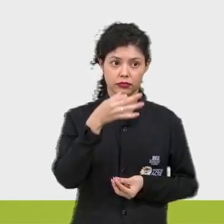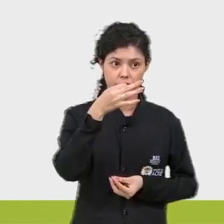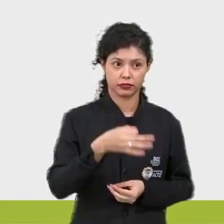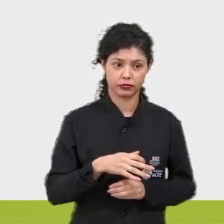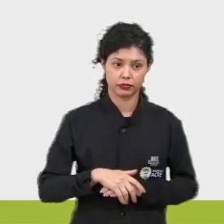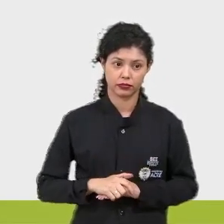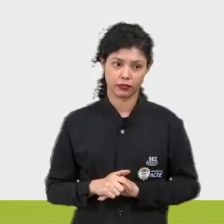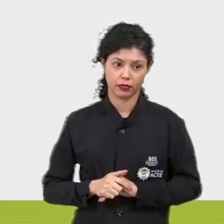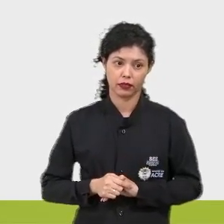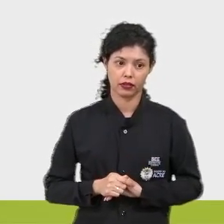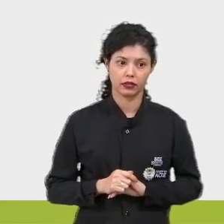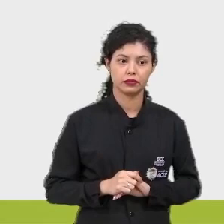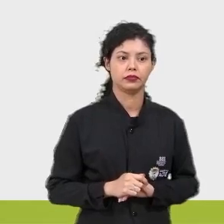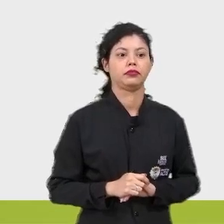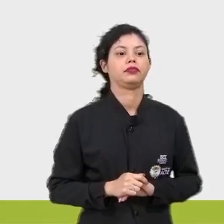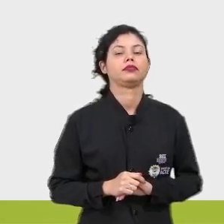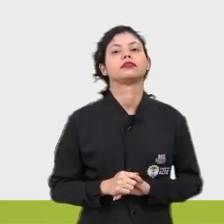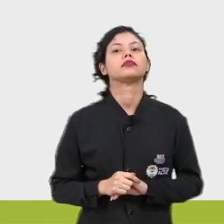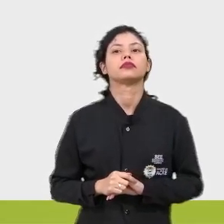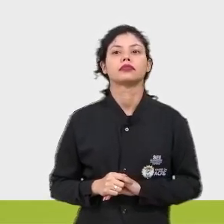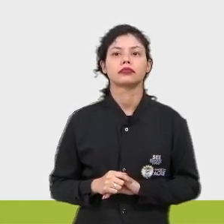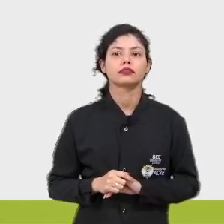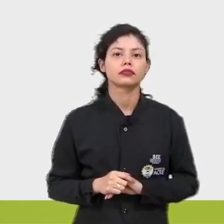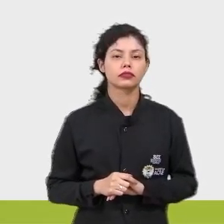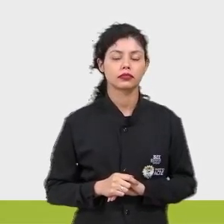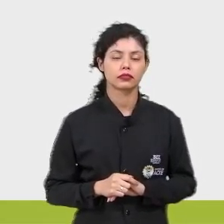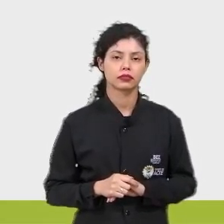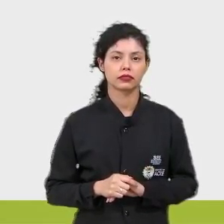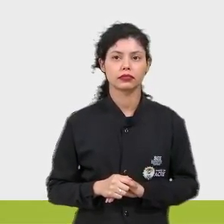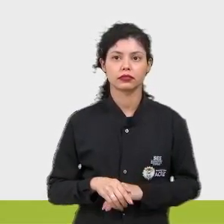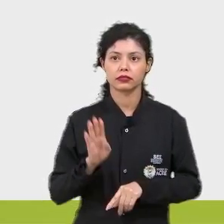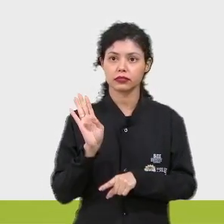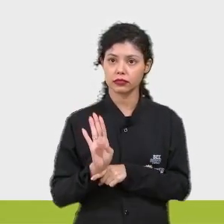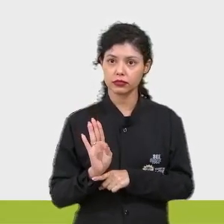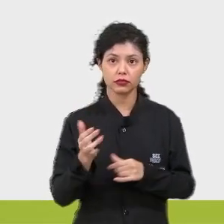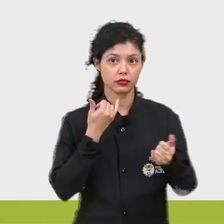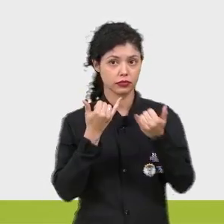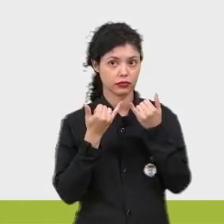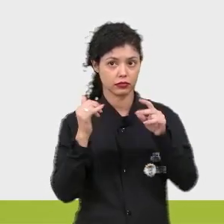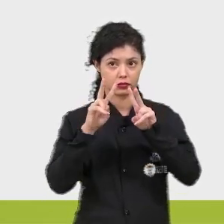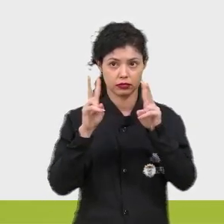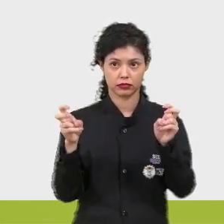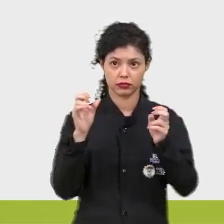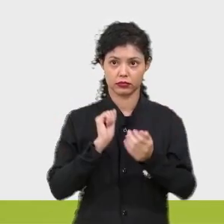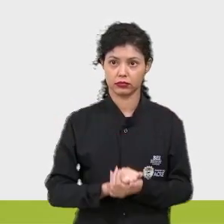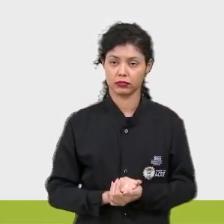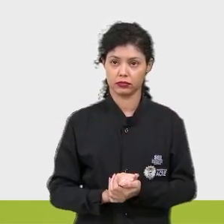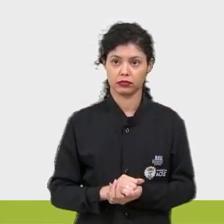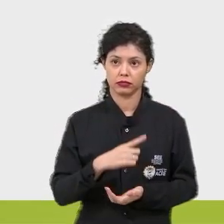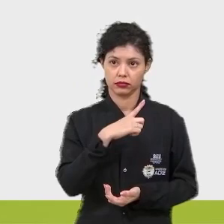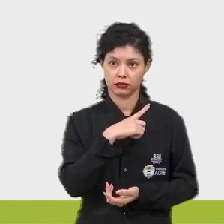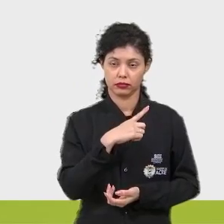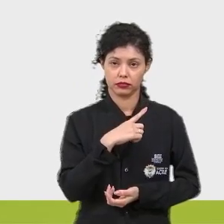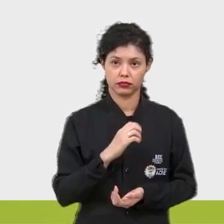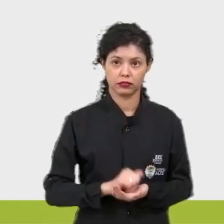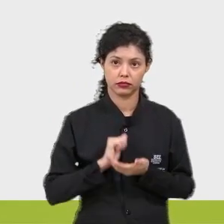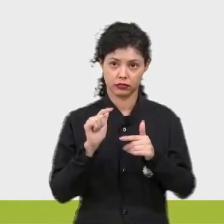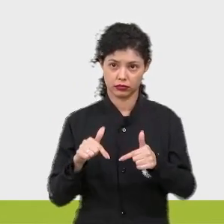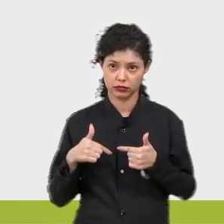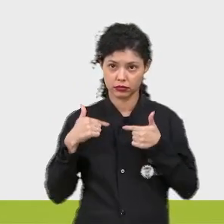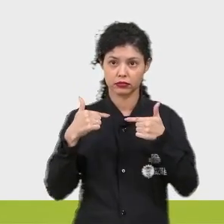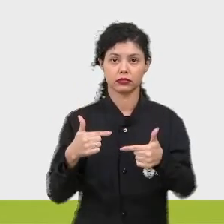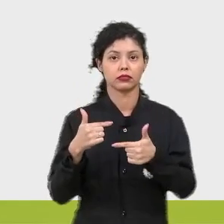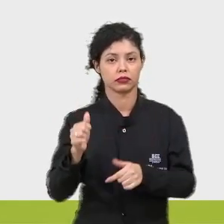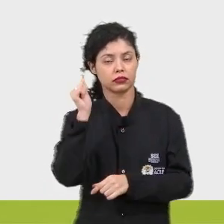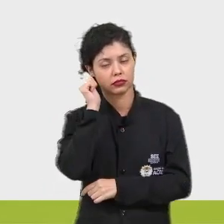correta. Não é essa a finalidade do anúncio publicitário. Letra B, informar sobre a atuação de uma entidade